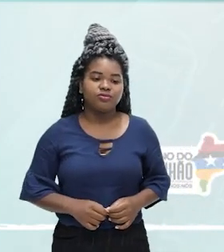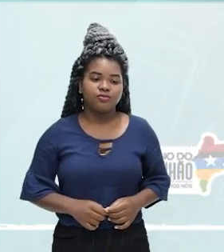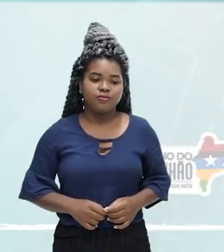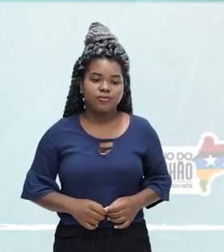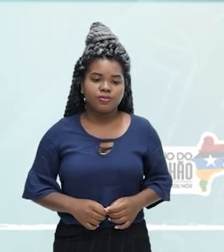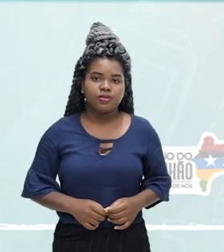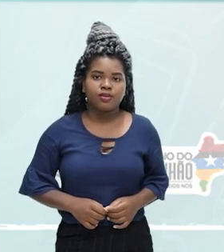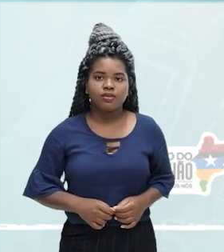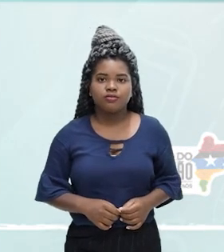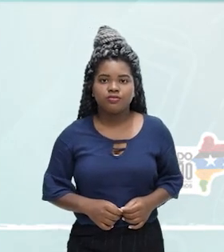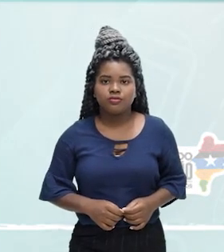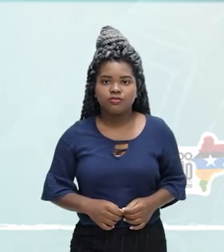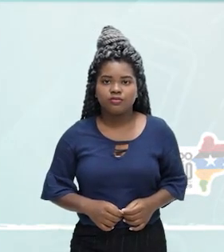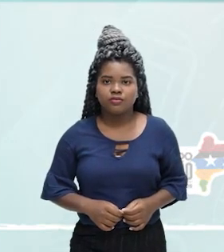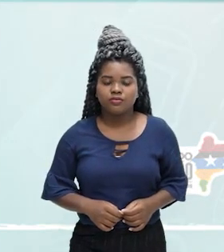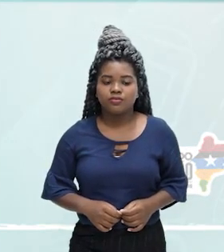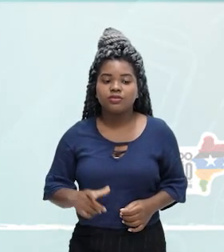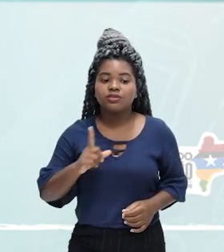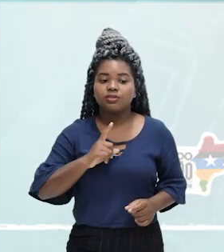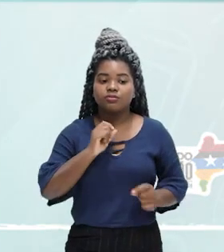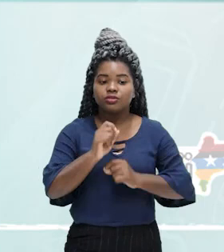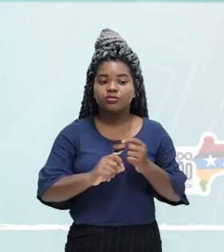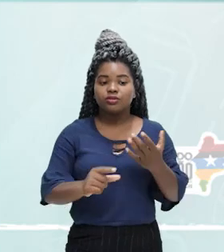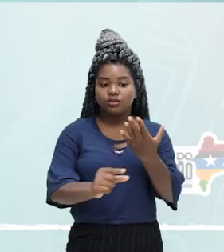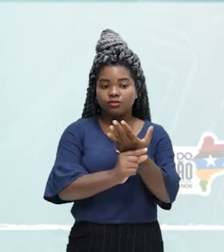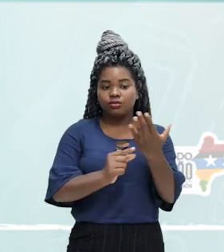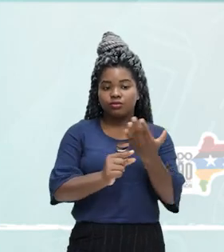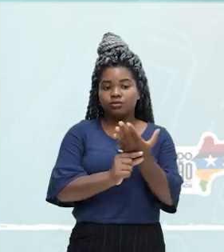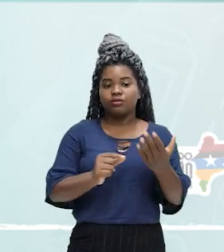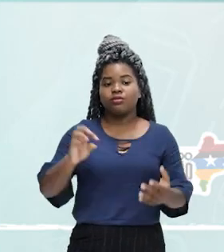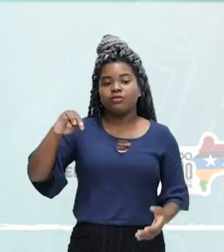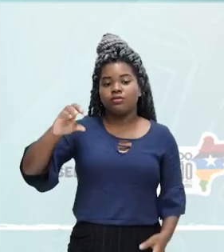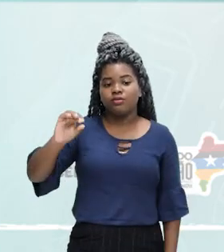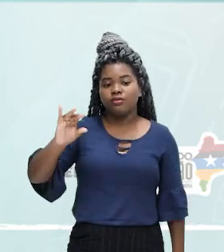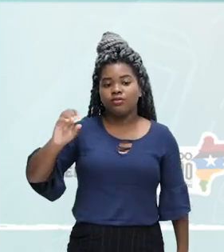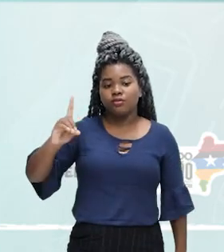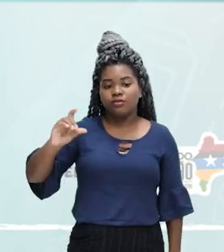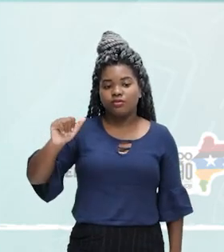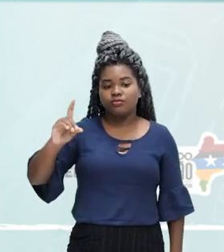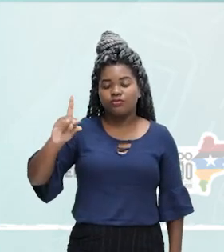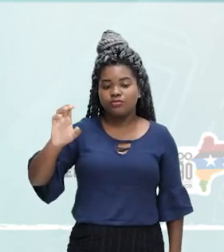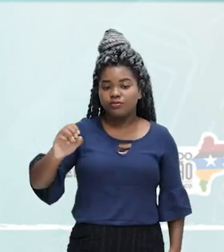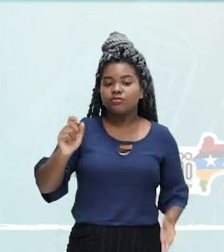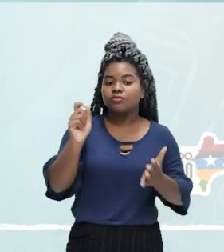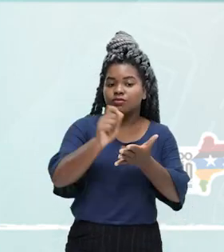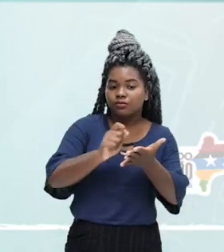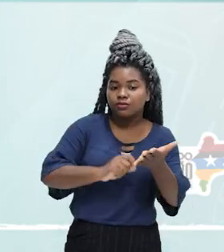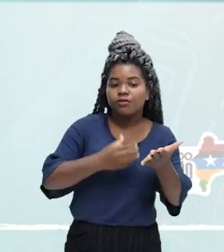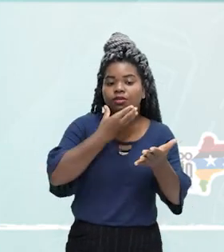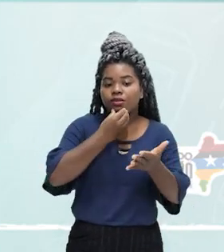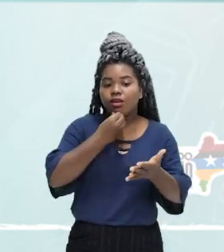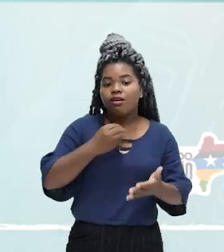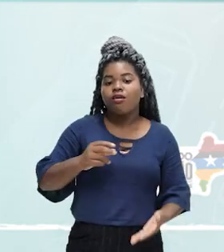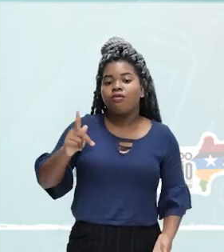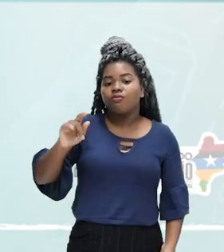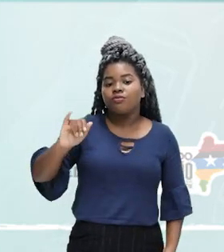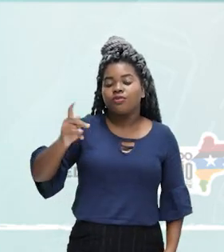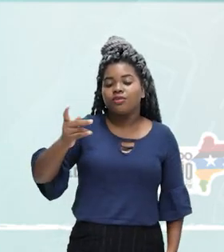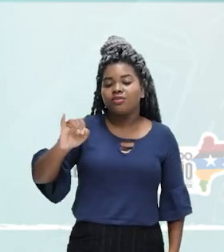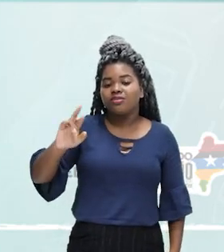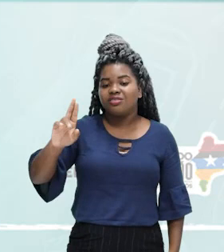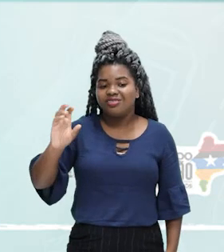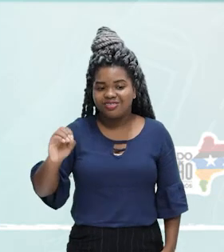Aí, numa obra chamada Poema de Mocidade, o escritor Pinheiro Chagas era o autor, Castilho foi